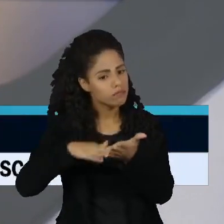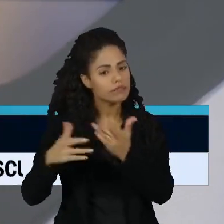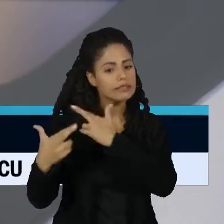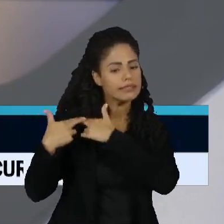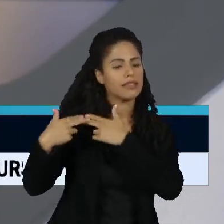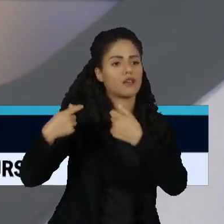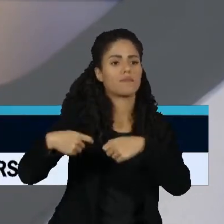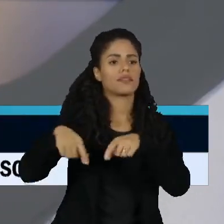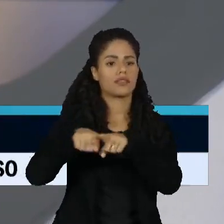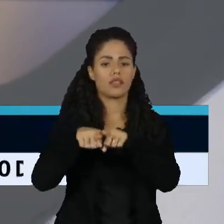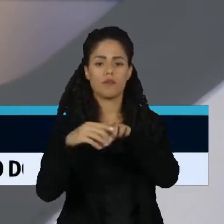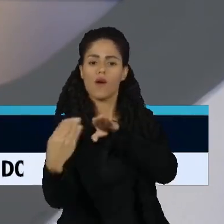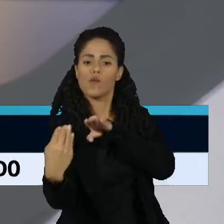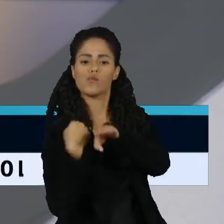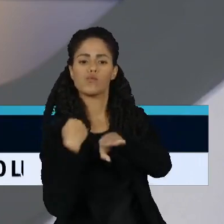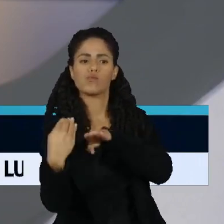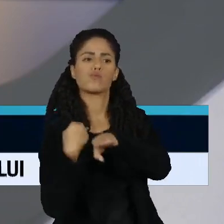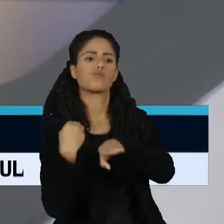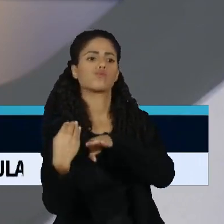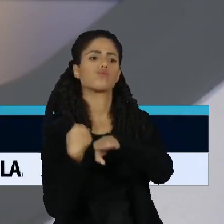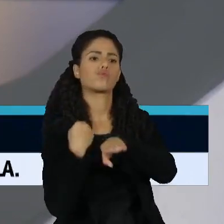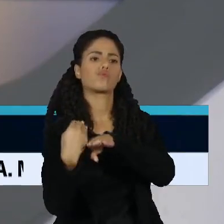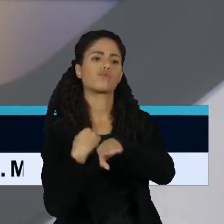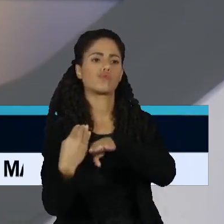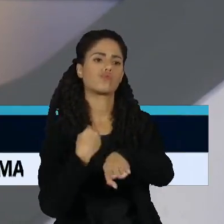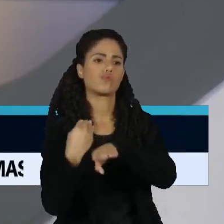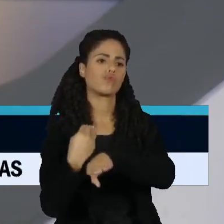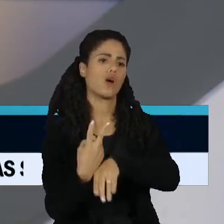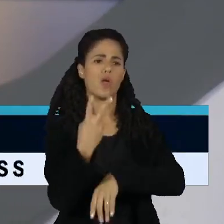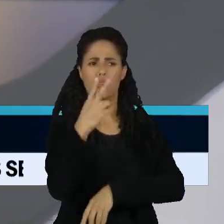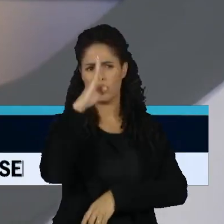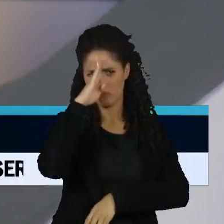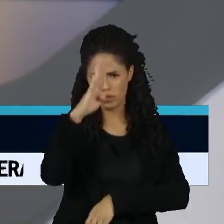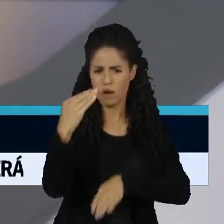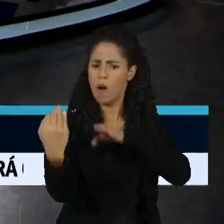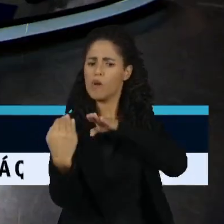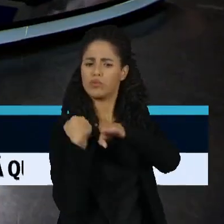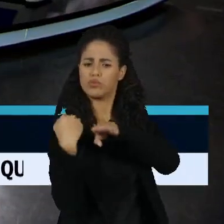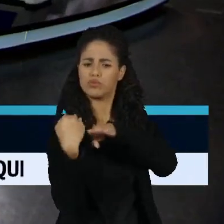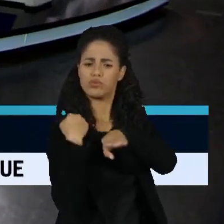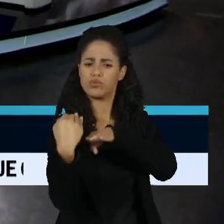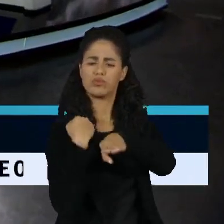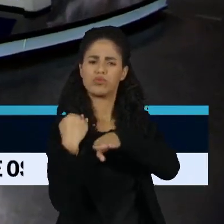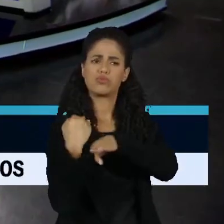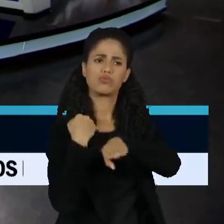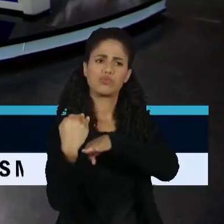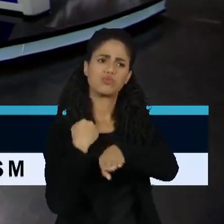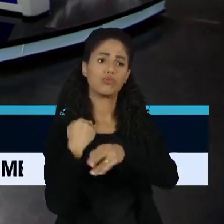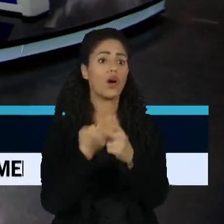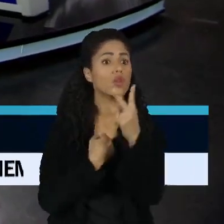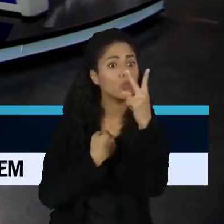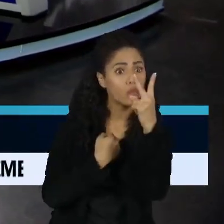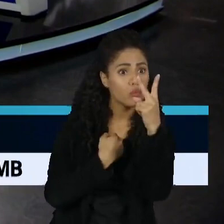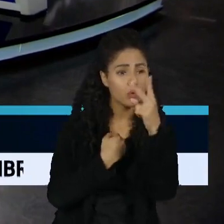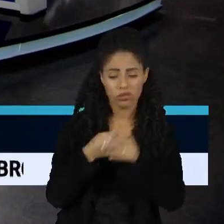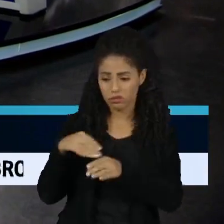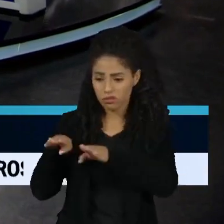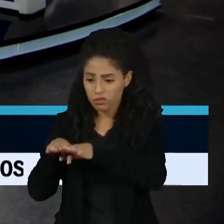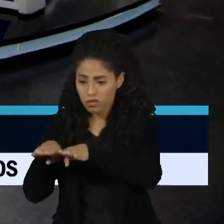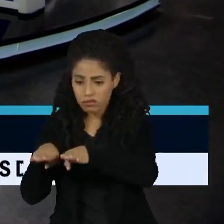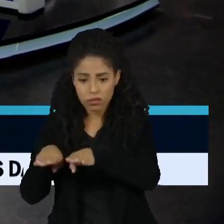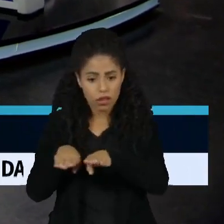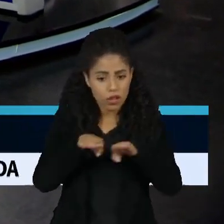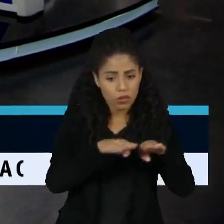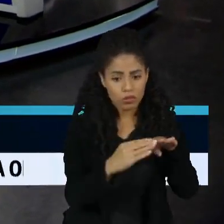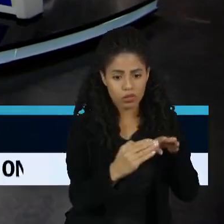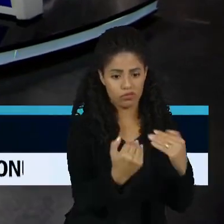As duas maiores cidades do Brasil, duas megalópolis, são ligadas por uma estrada dutra com duas pistas de cada lado. Isso é indecente. Então, assim,